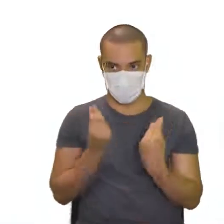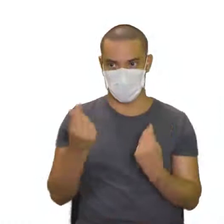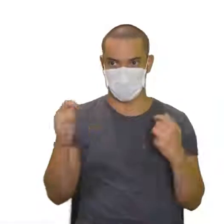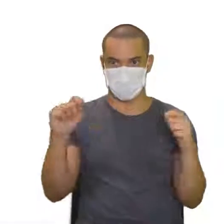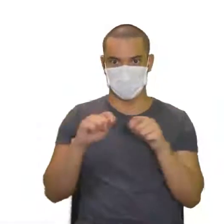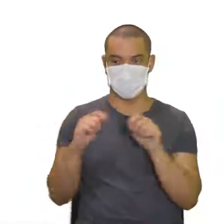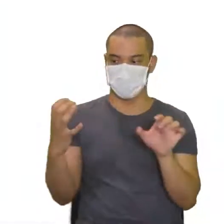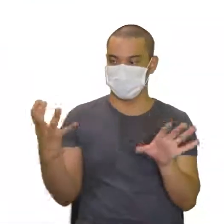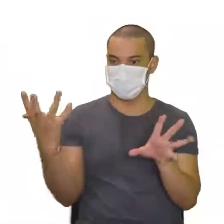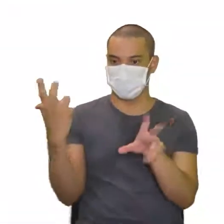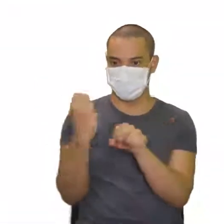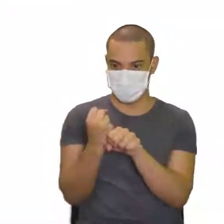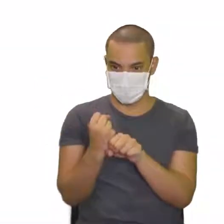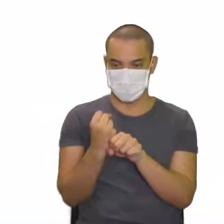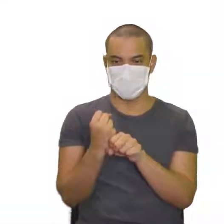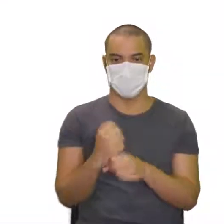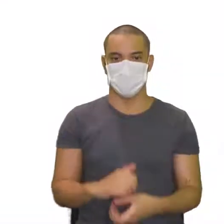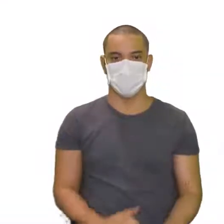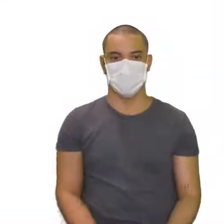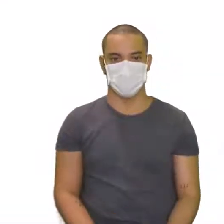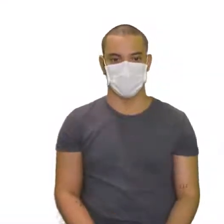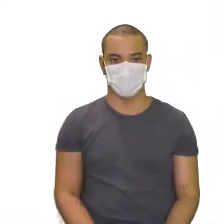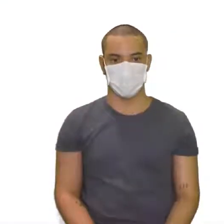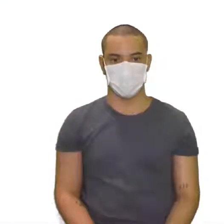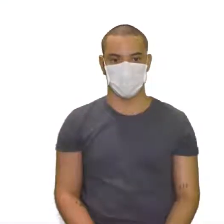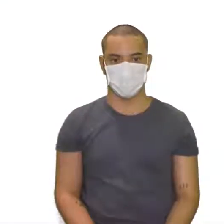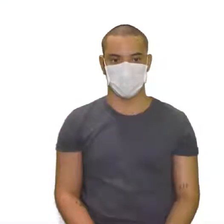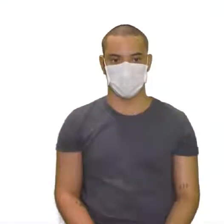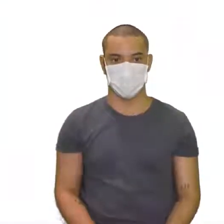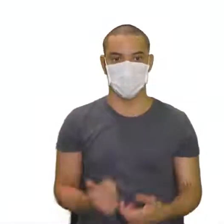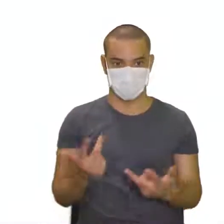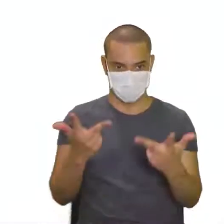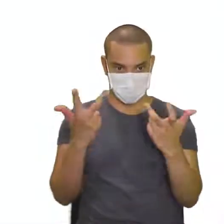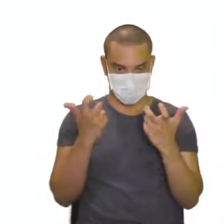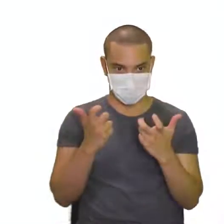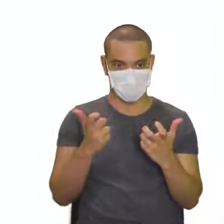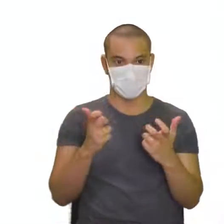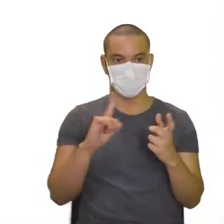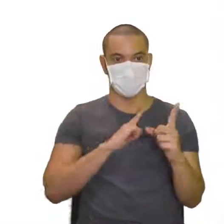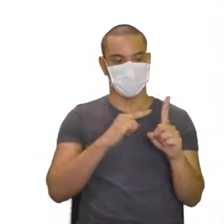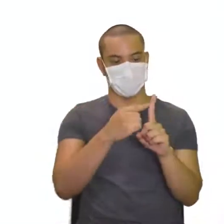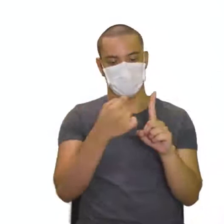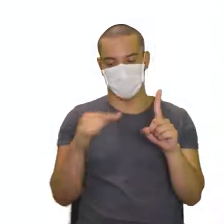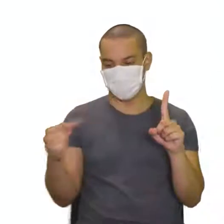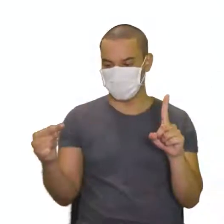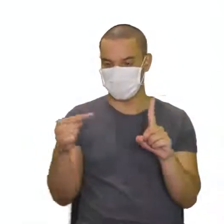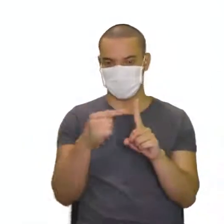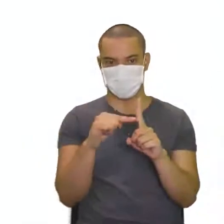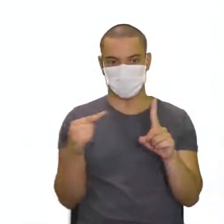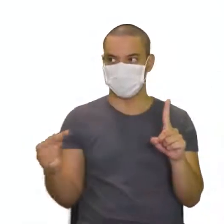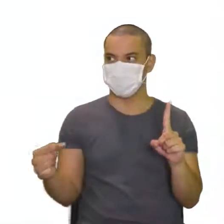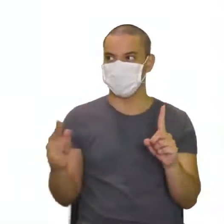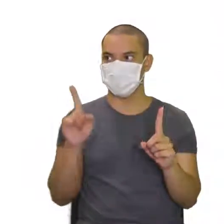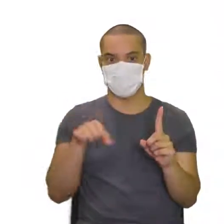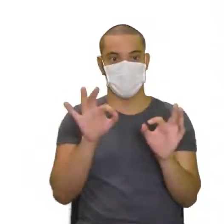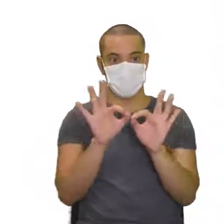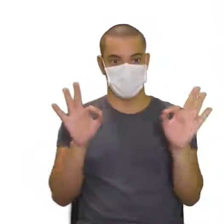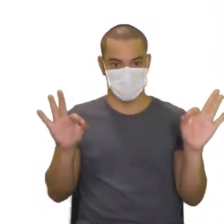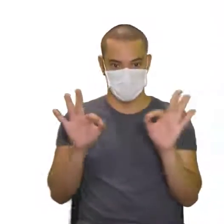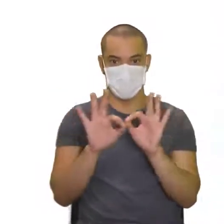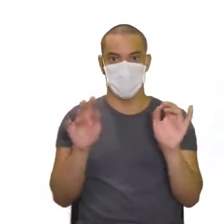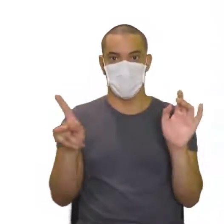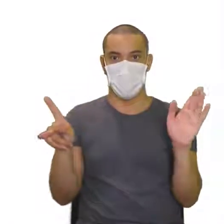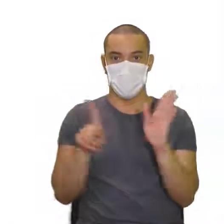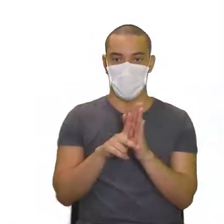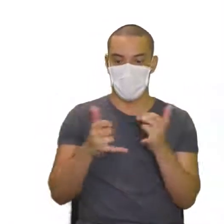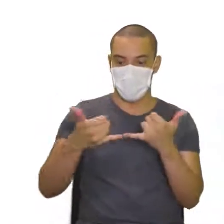gente calcula o campo magnético aí. Olha só, tá ali o raio, que seria o quê? A distância do centro do fio até